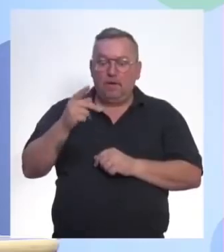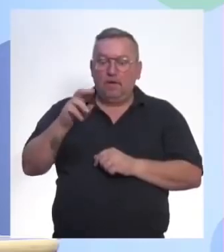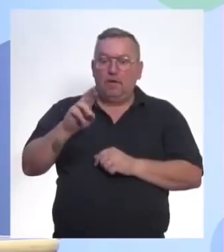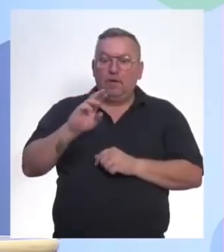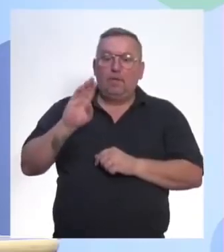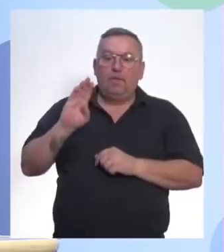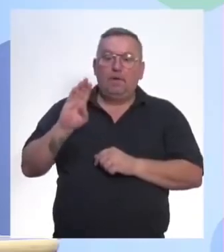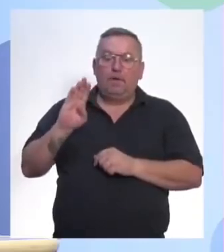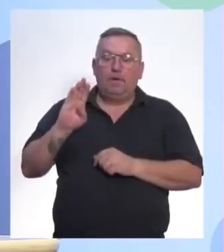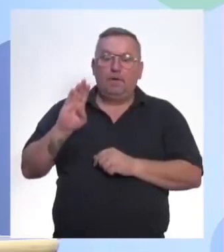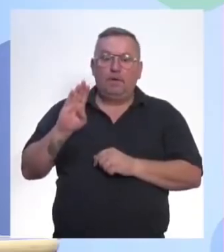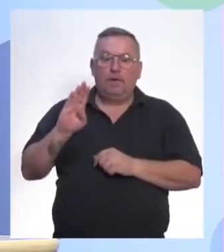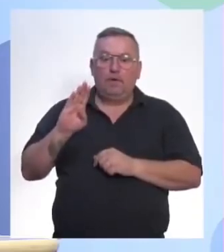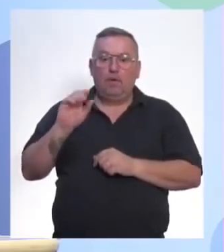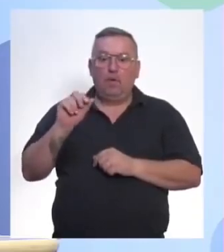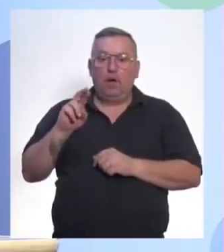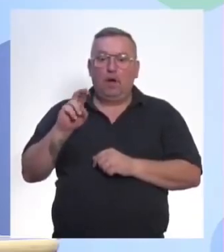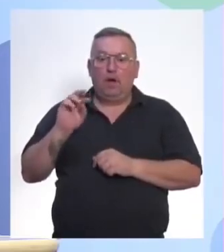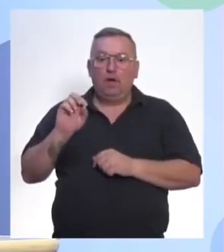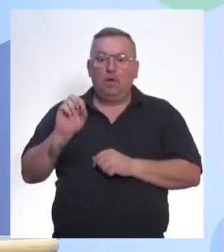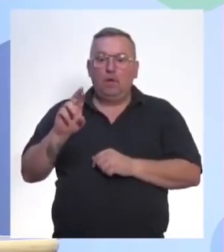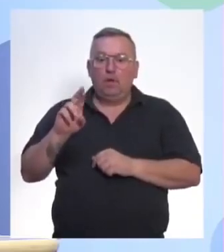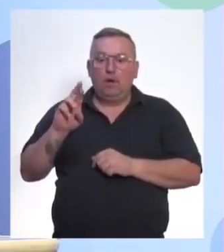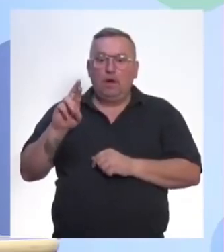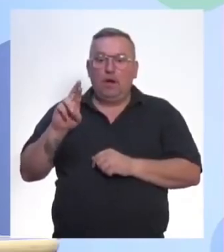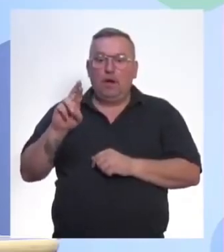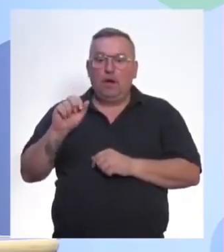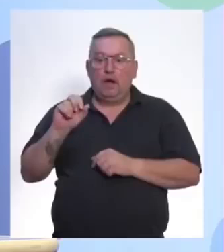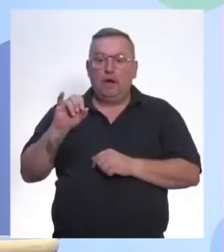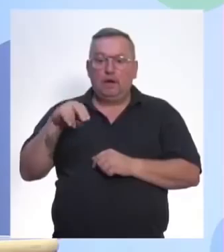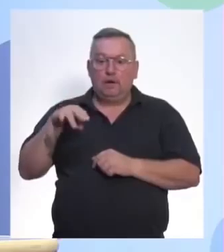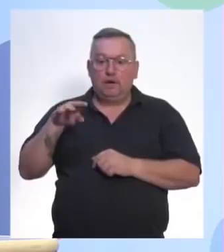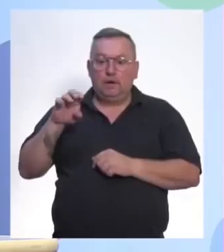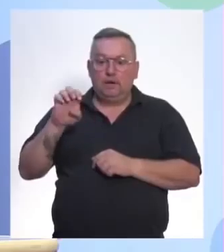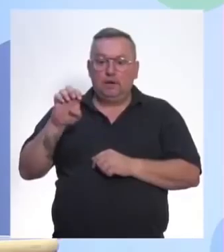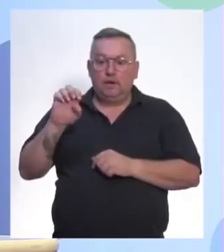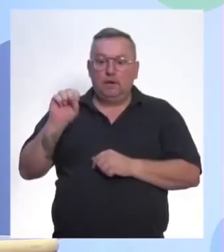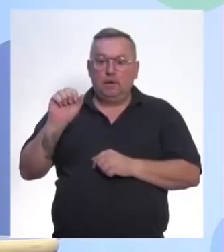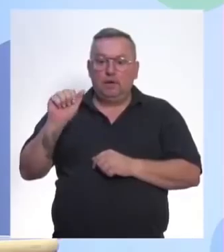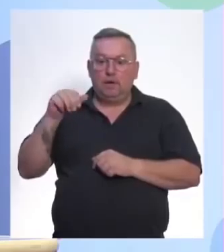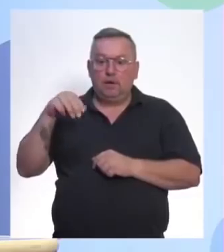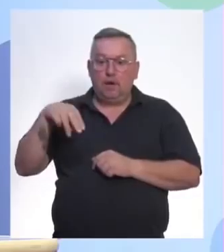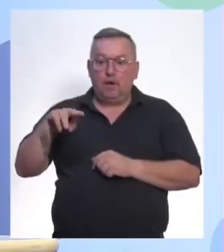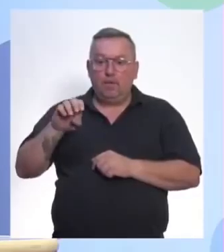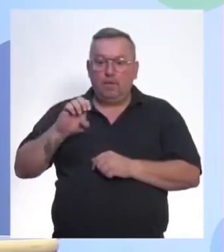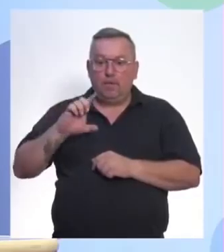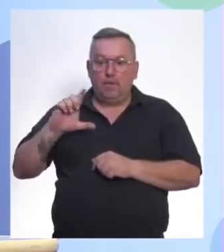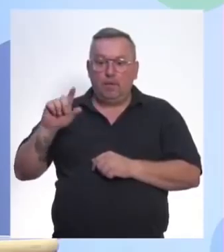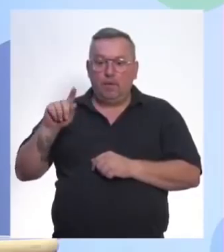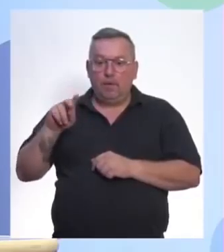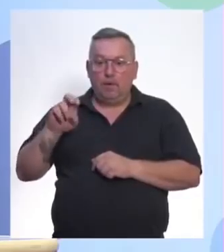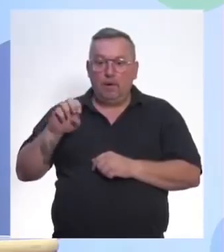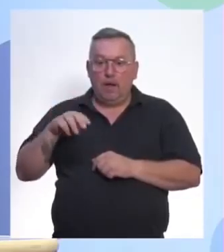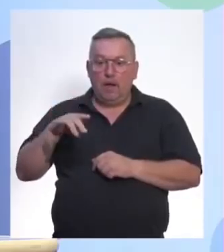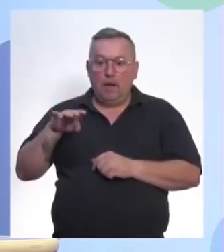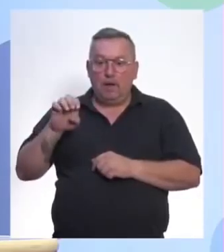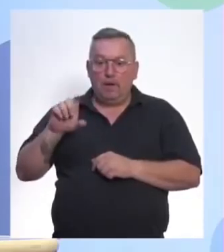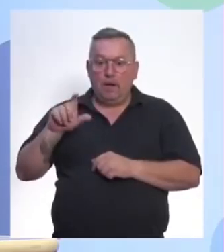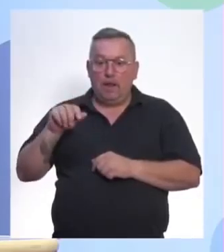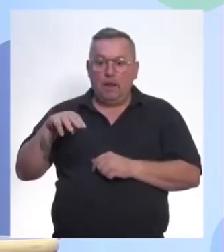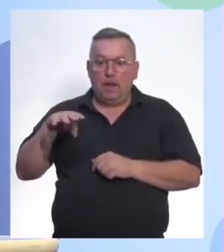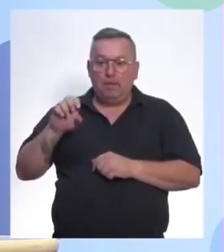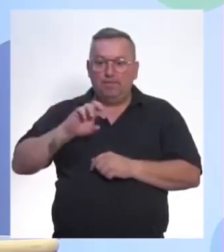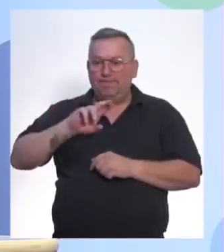B. Ela, o Arthur, a Rayane, o Samuel, o Guilherme, a Alana, a